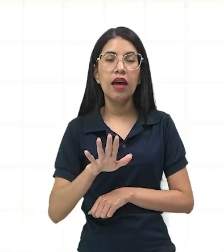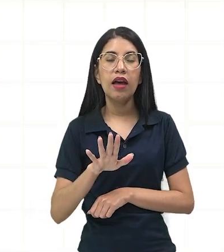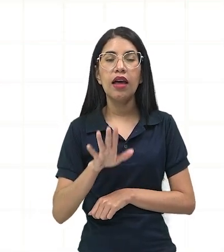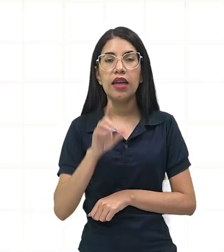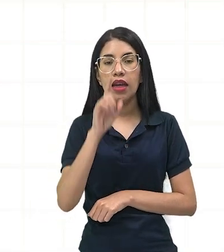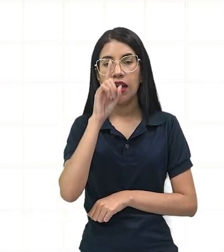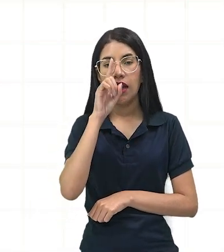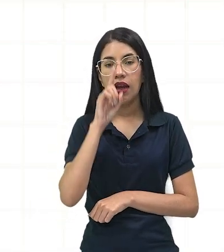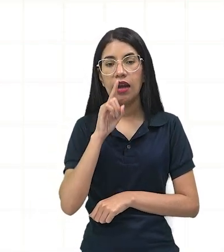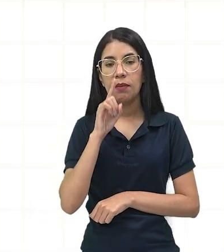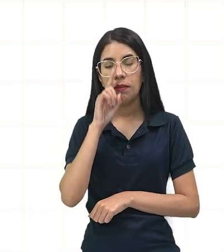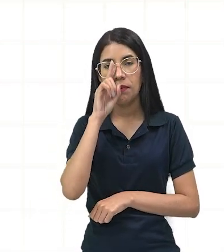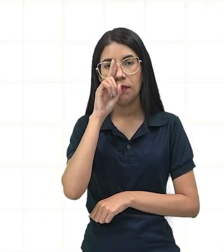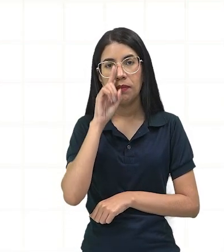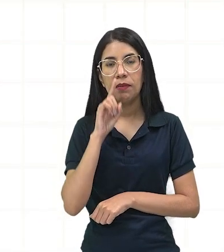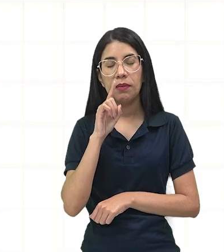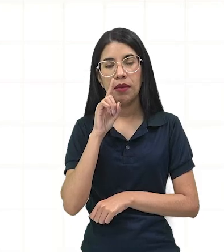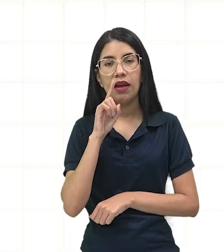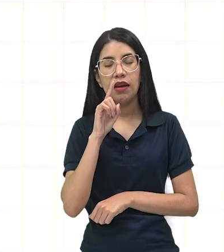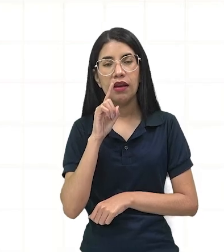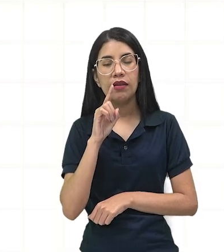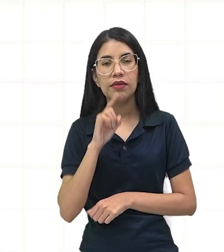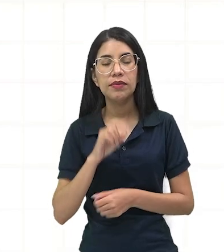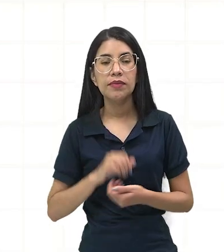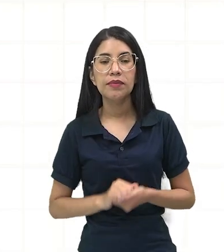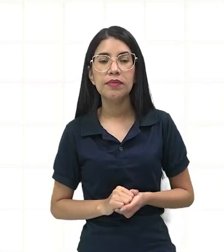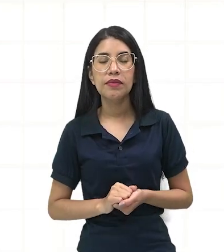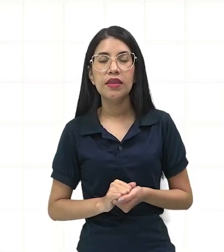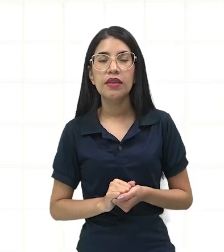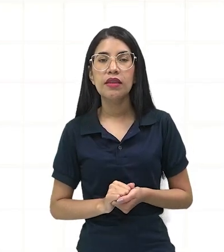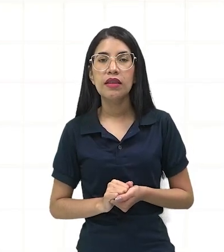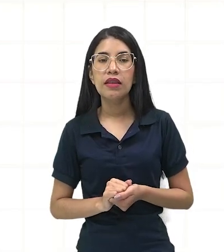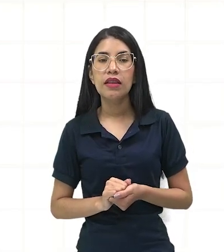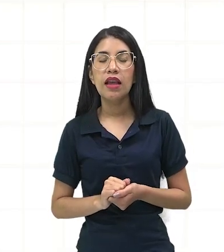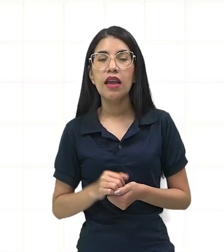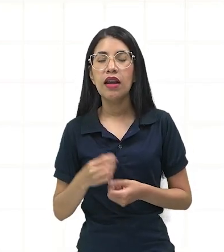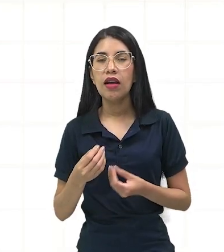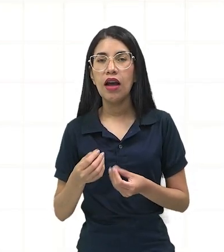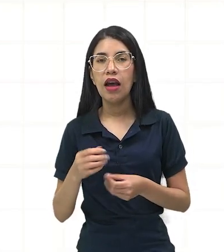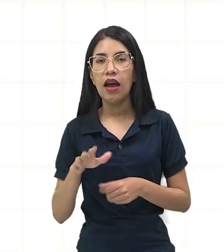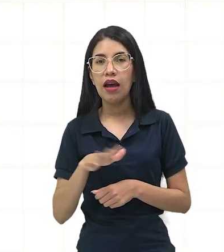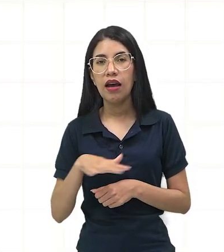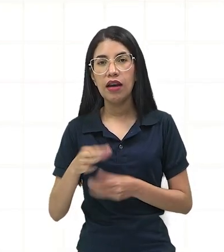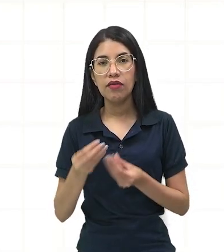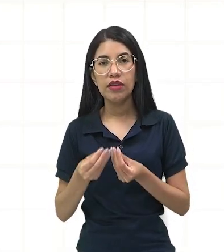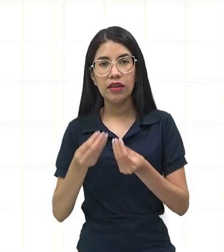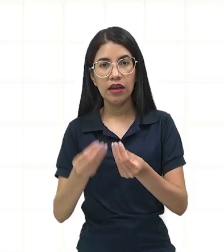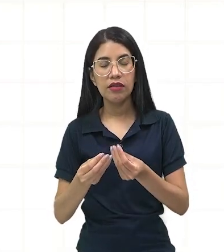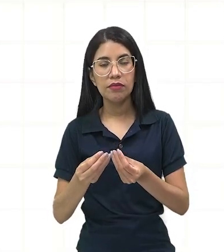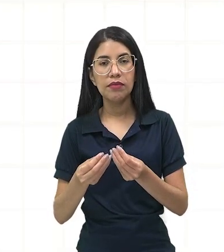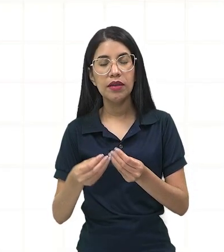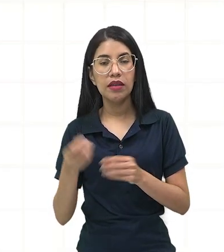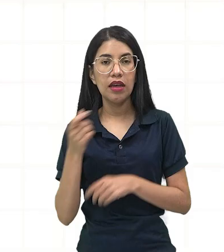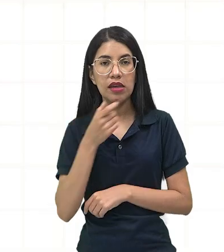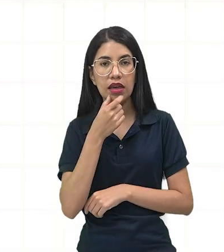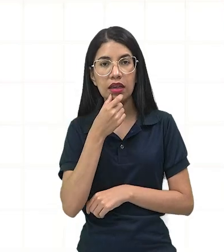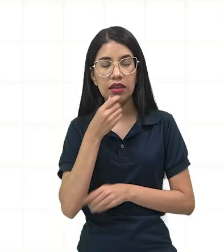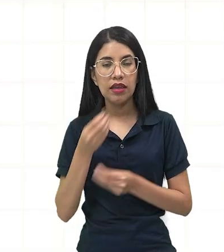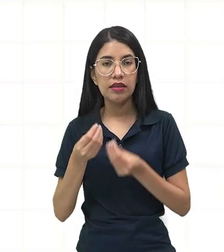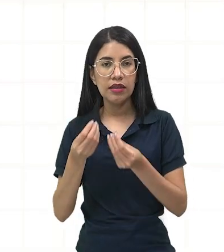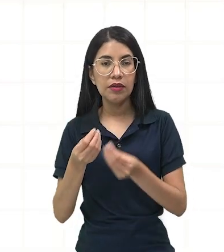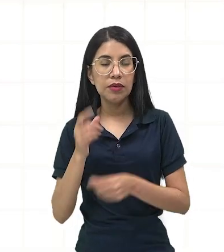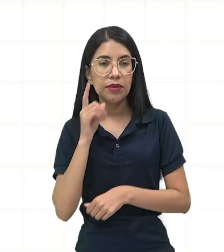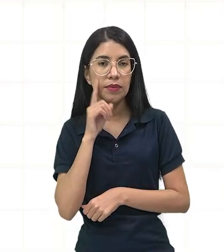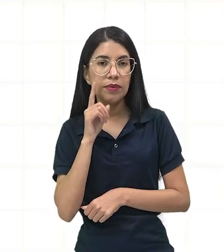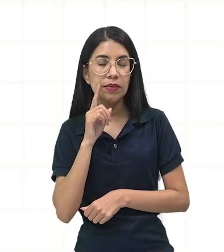esse verdinho mais claro, foi um território cedido pela Inglaterra. Depois, a gente tem